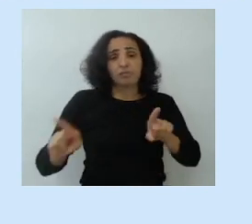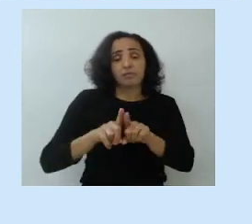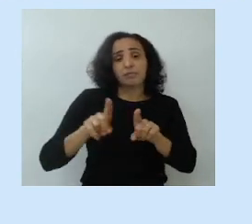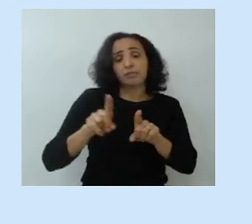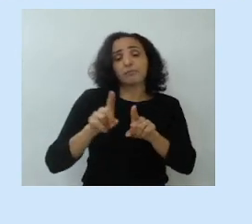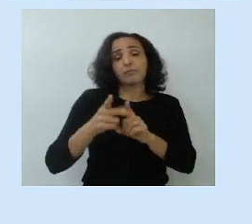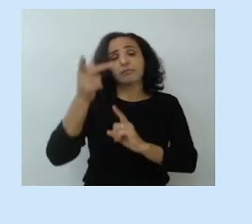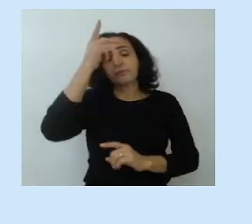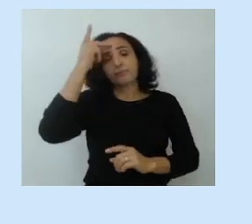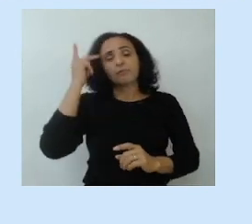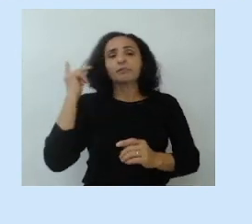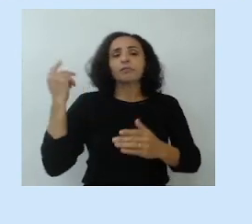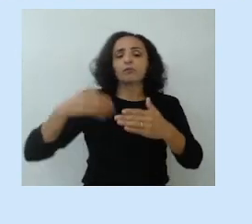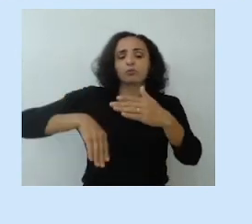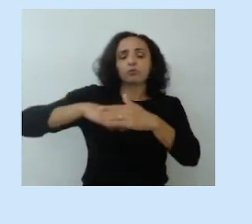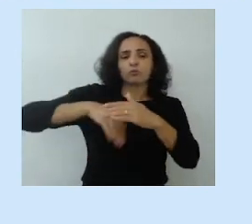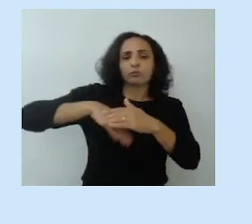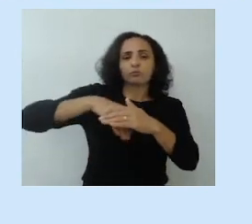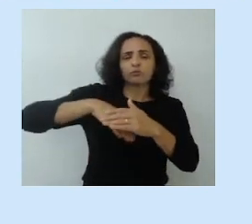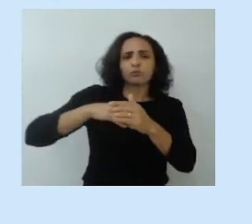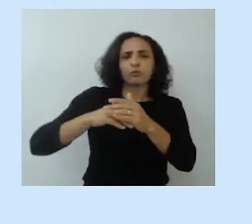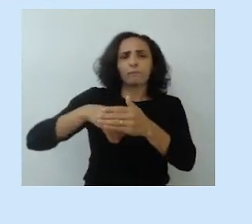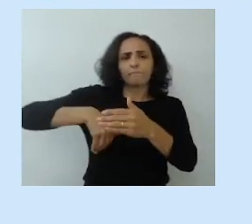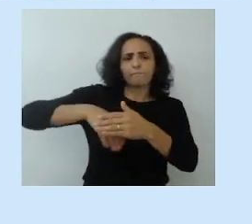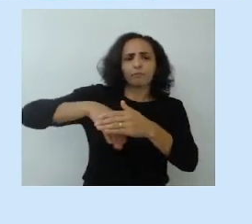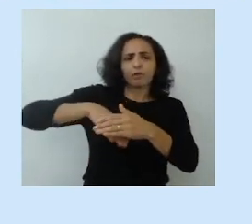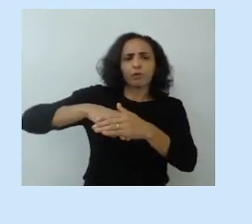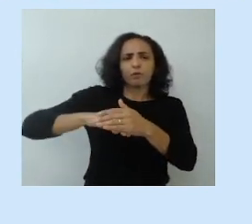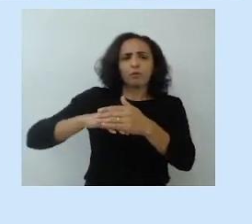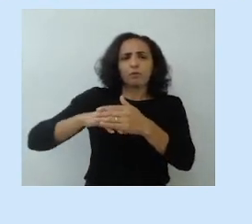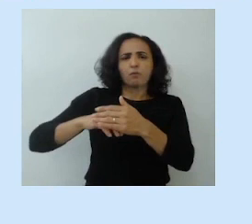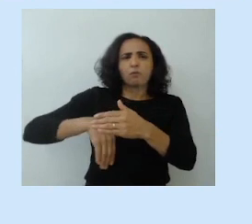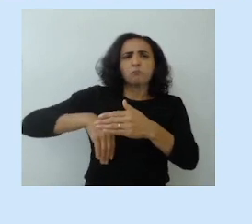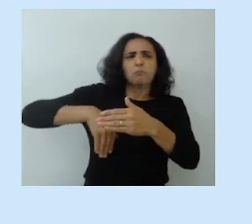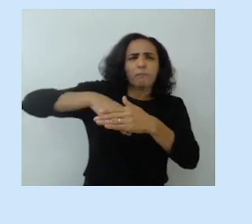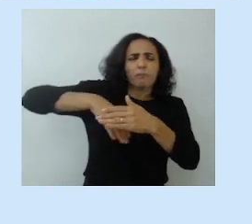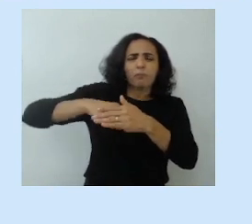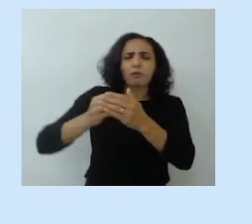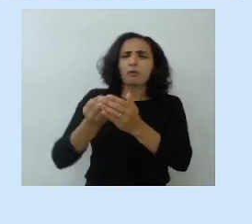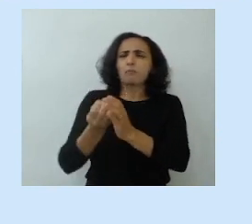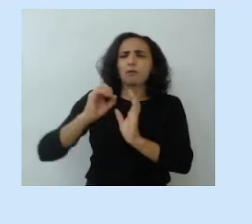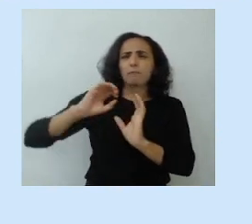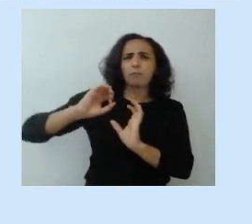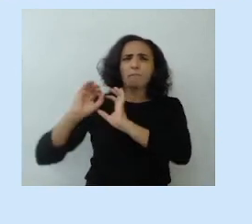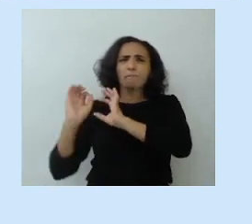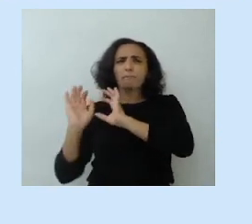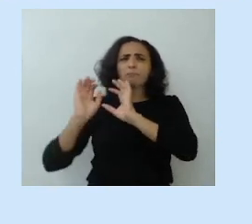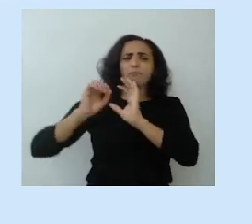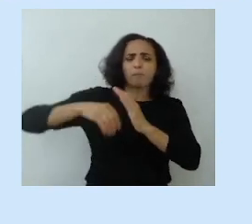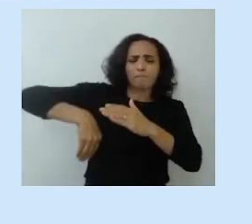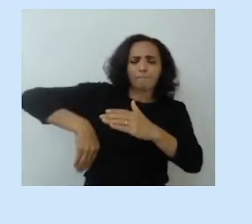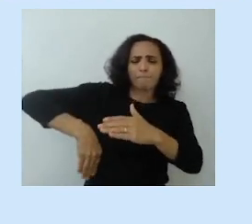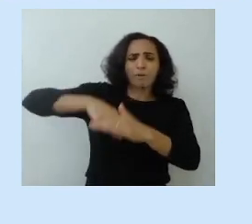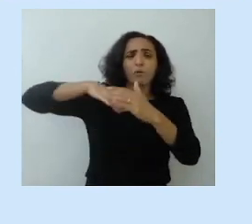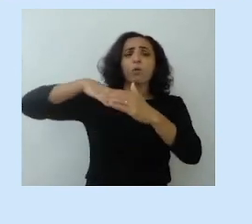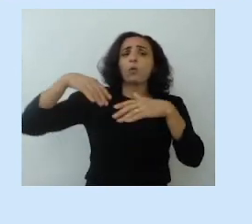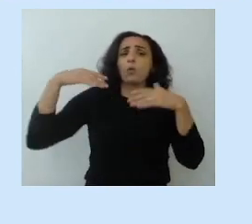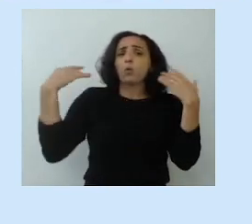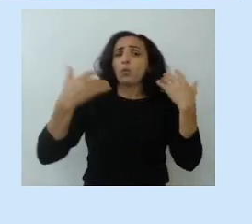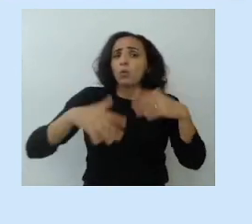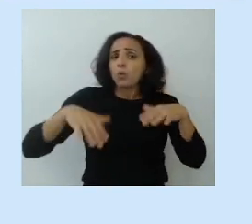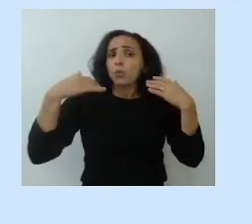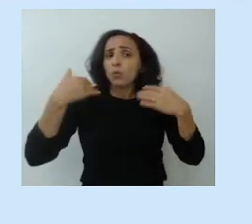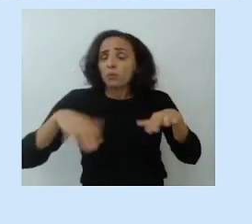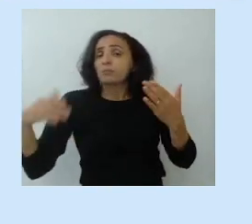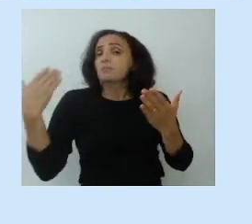de futebol, por exemplo, quando ele dá um chute na bola, existe uma trajetória ideal ali. E isso a gente faz um estudo